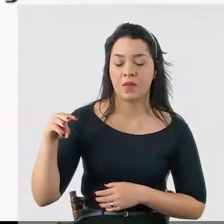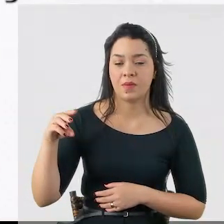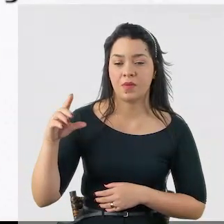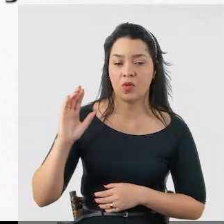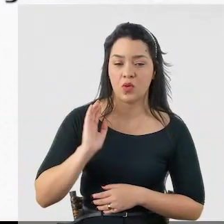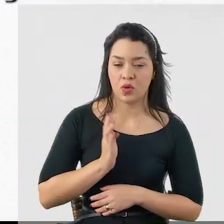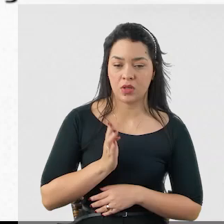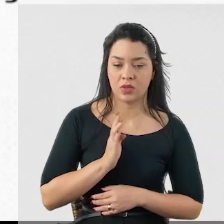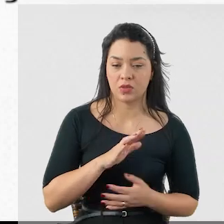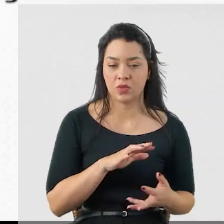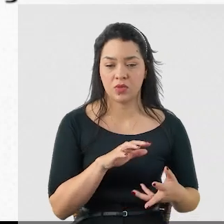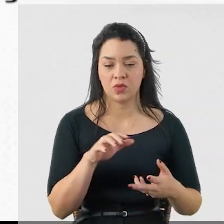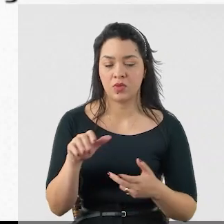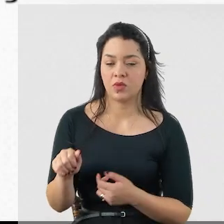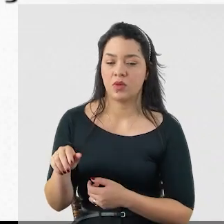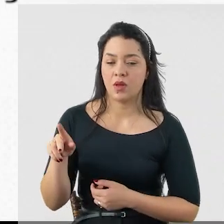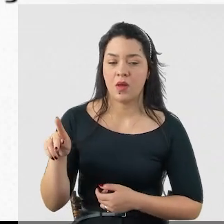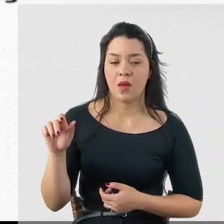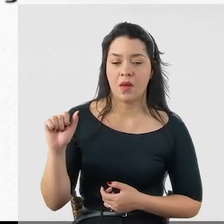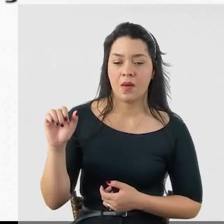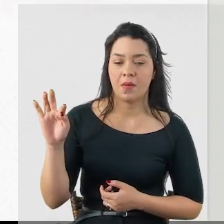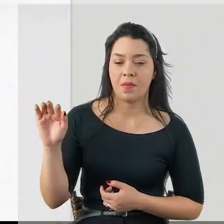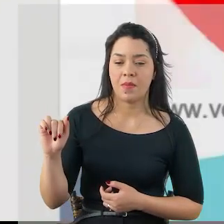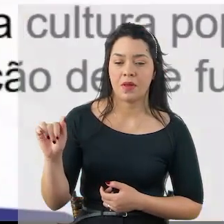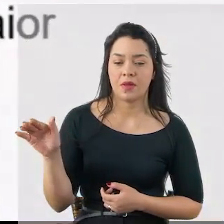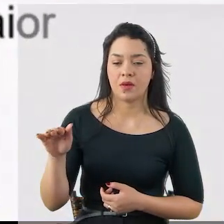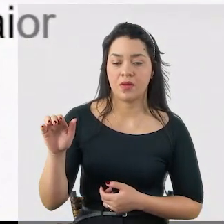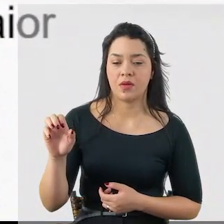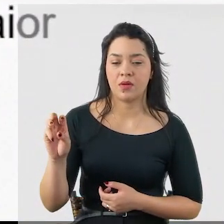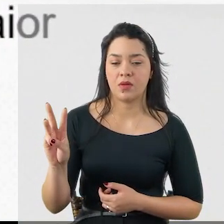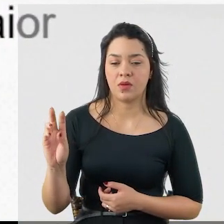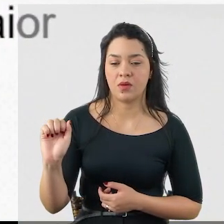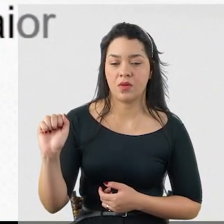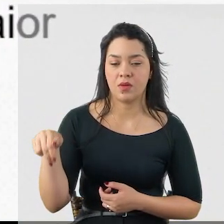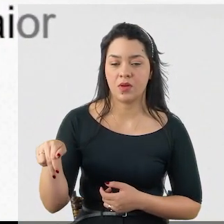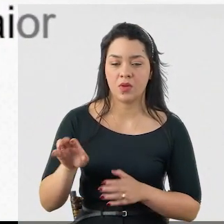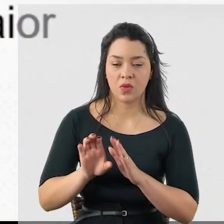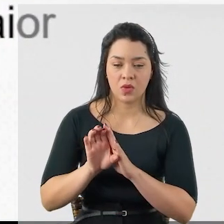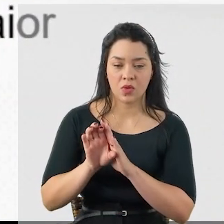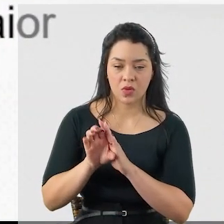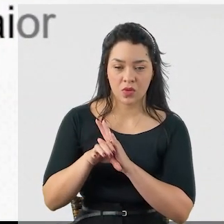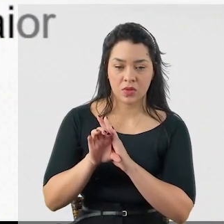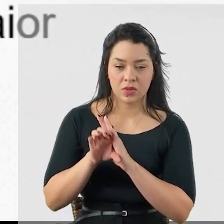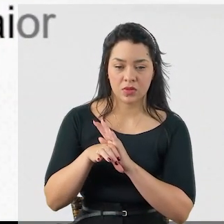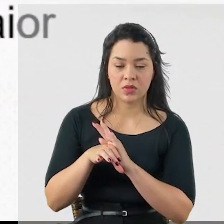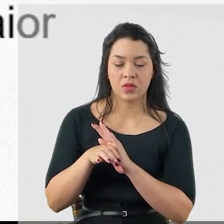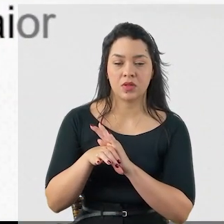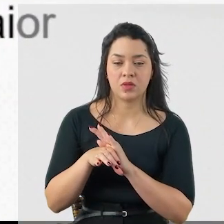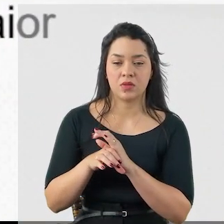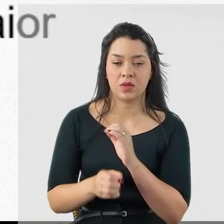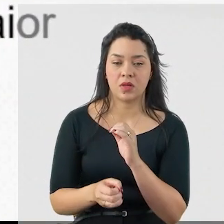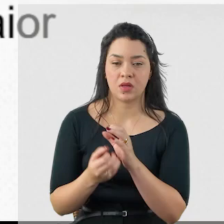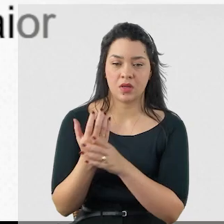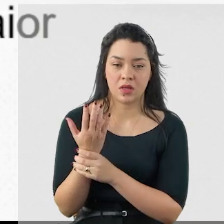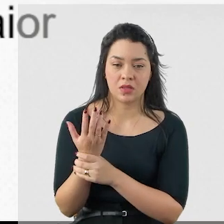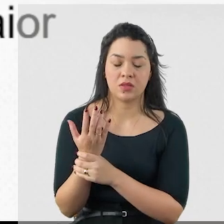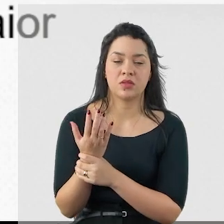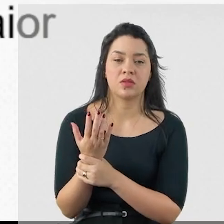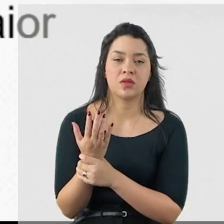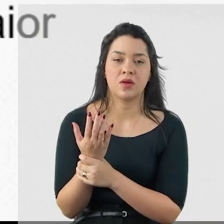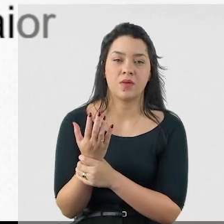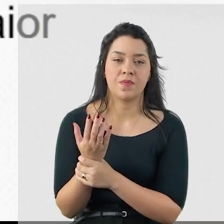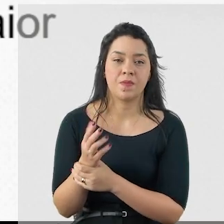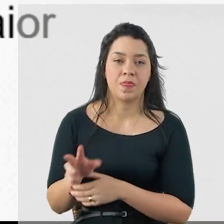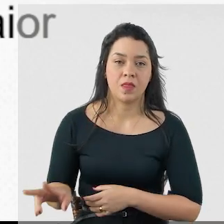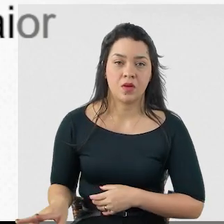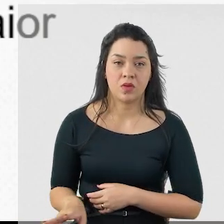coração do mundo. É toda uma repensar, né, o conceito da criação com os